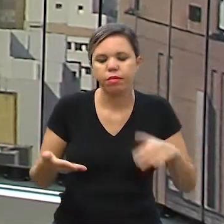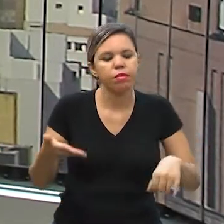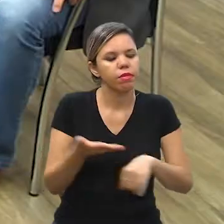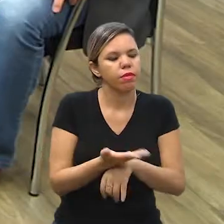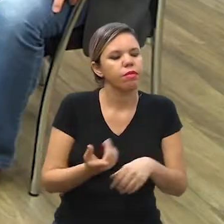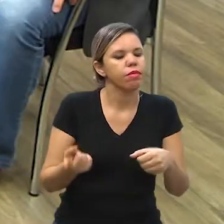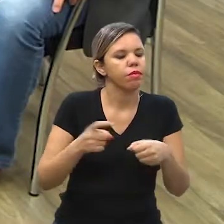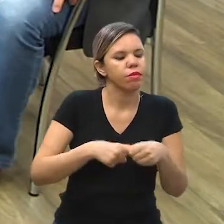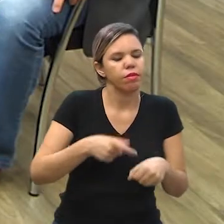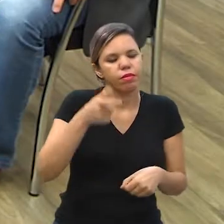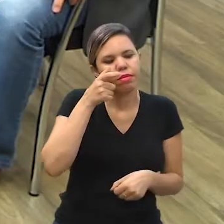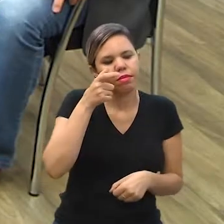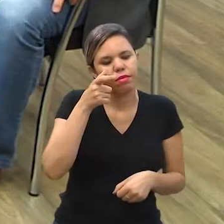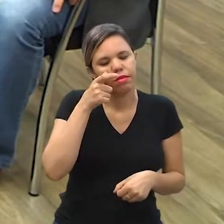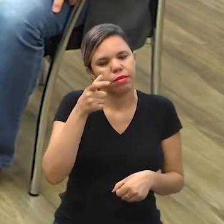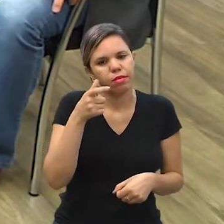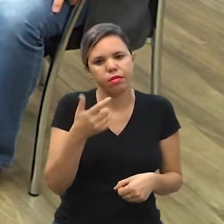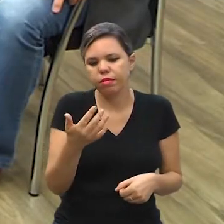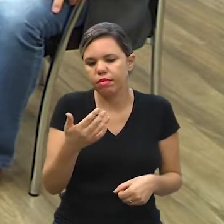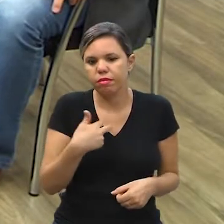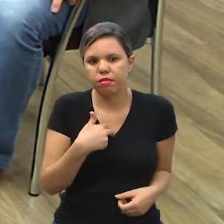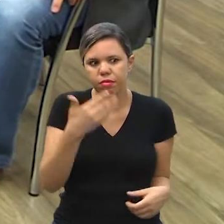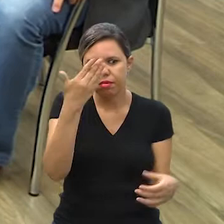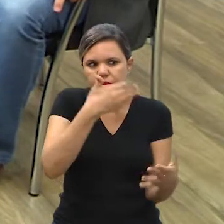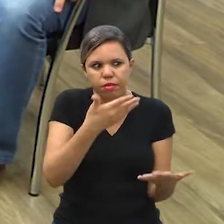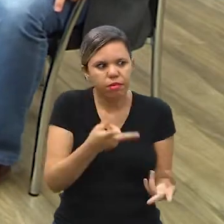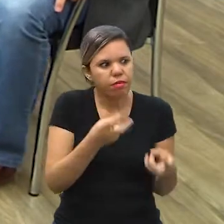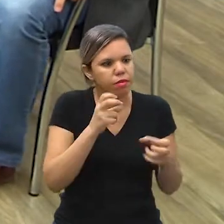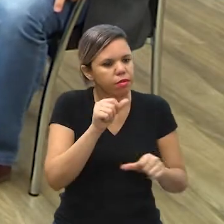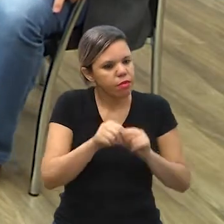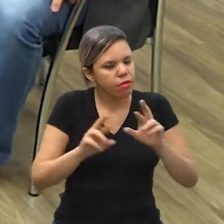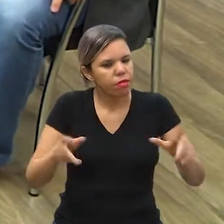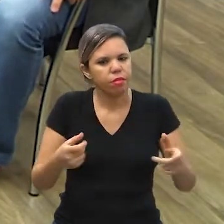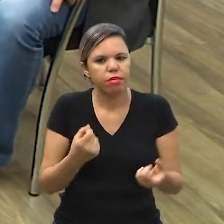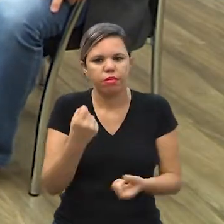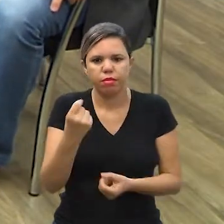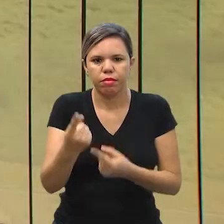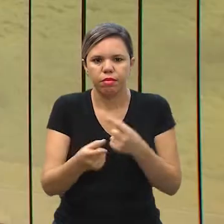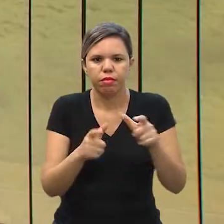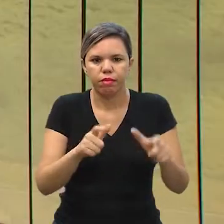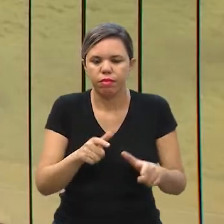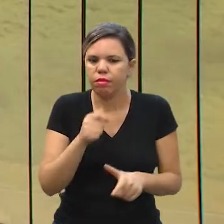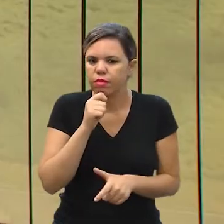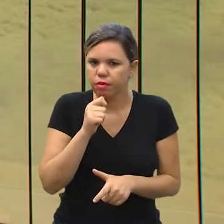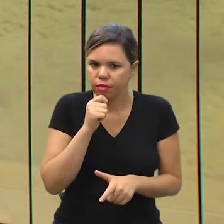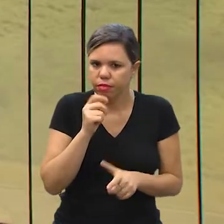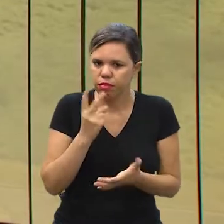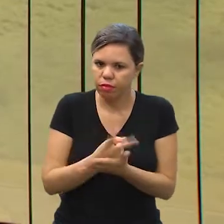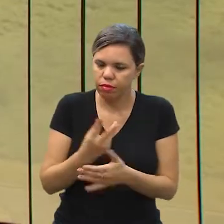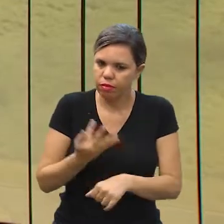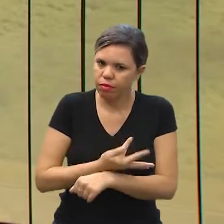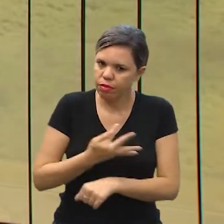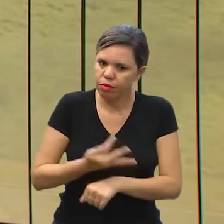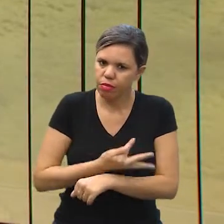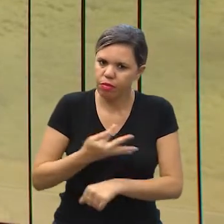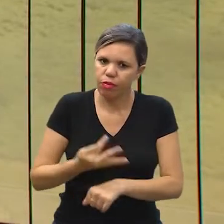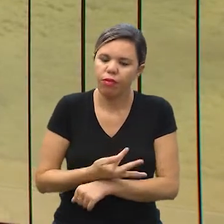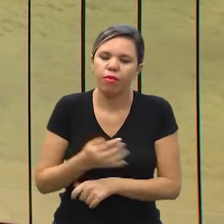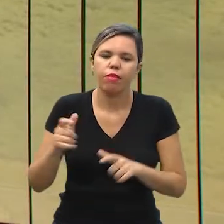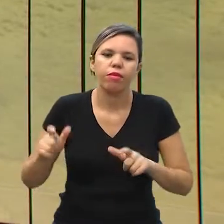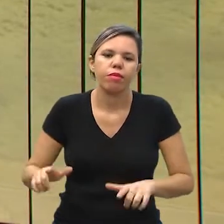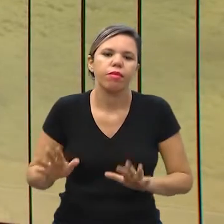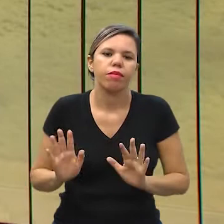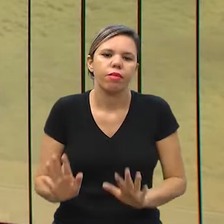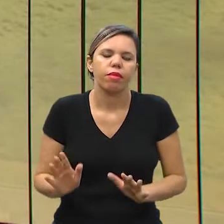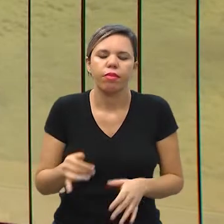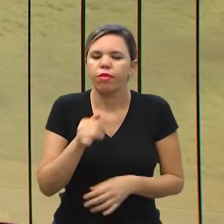tendo você passa lá mal dá para reconhecer olha alguns pontos ainda sobrevivem né